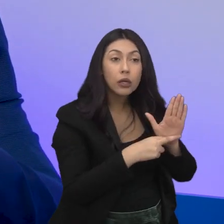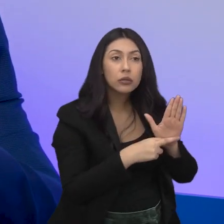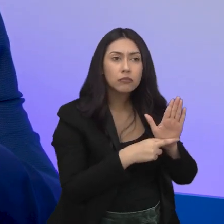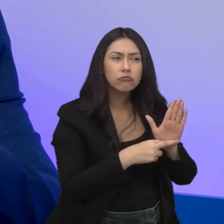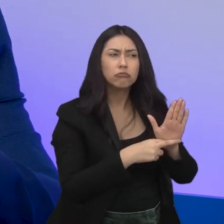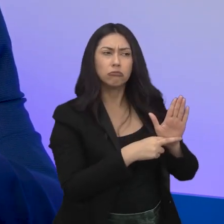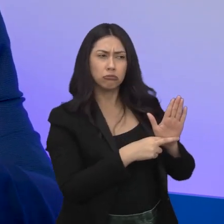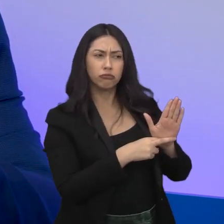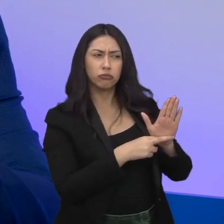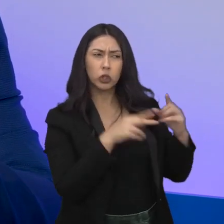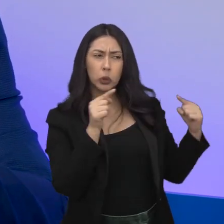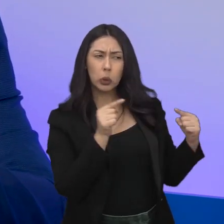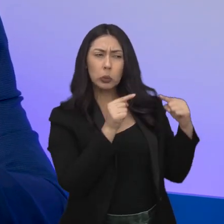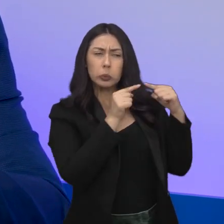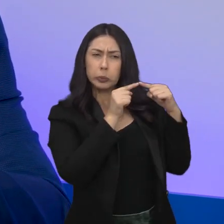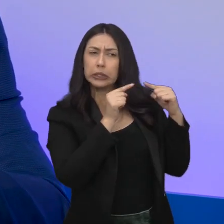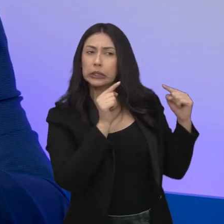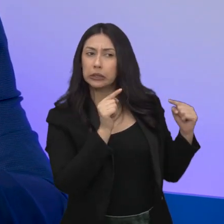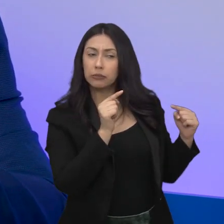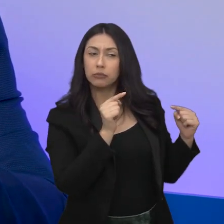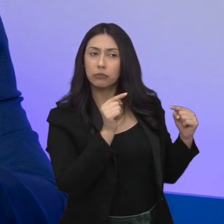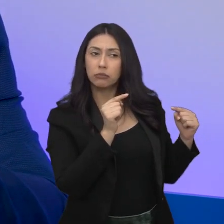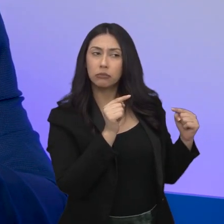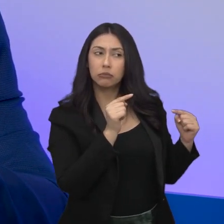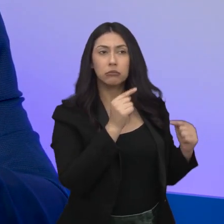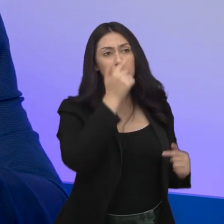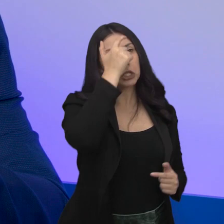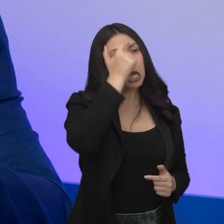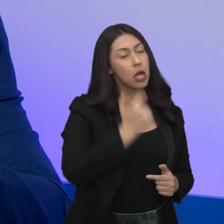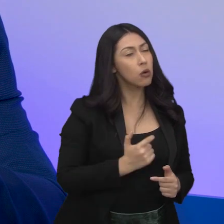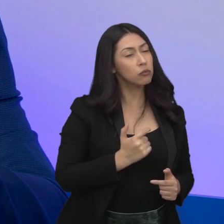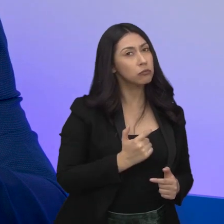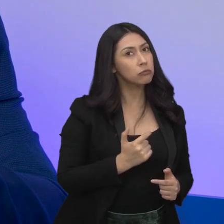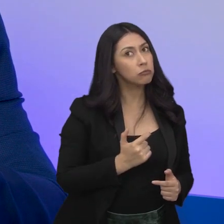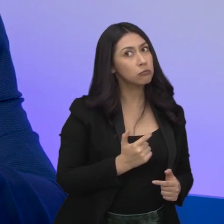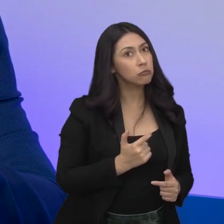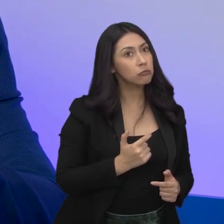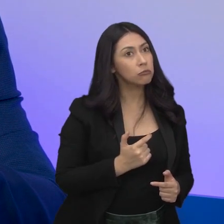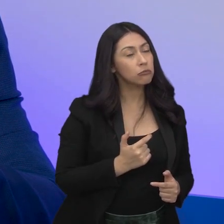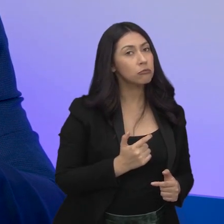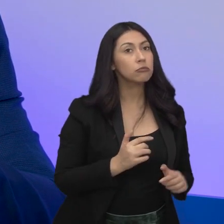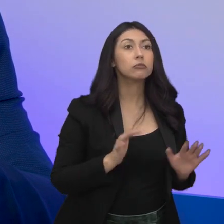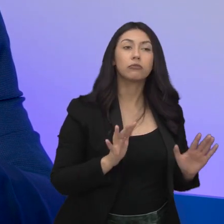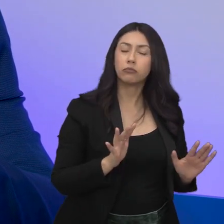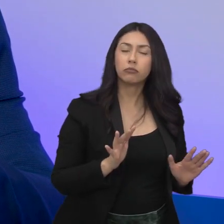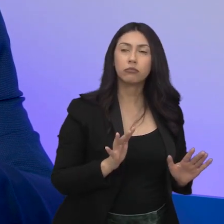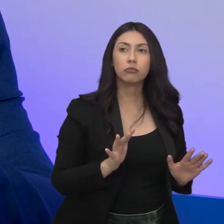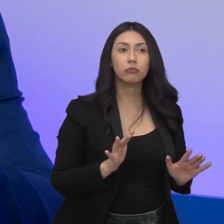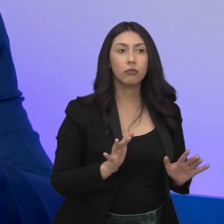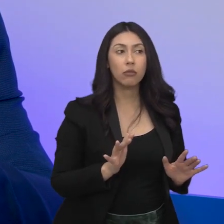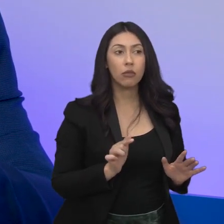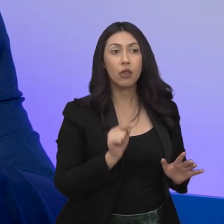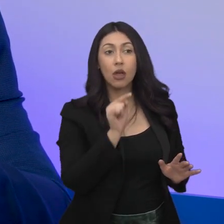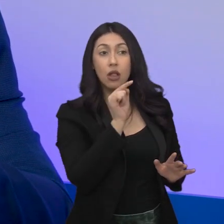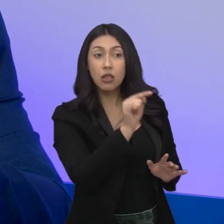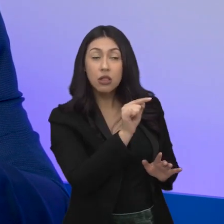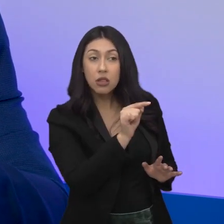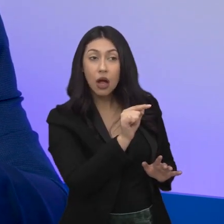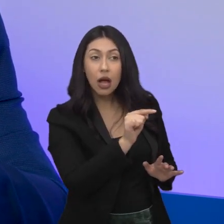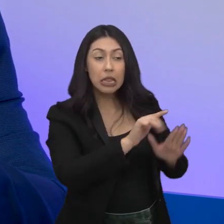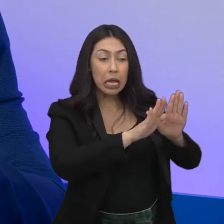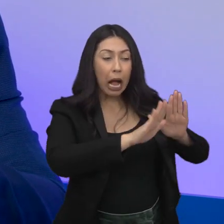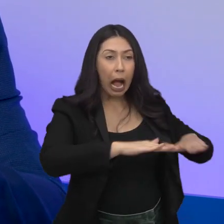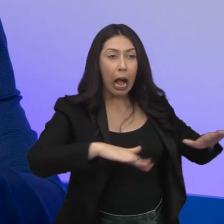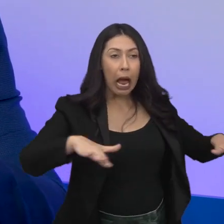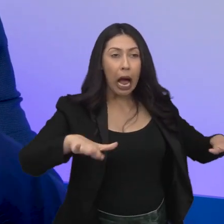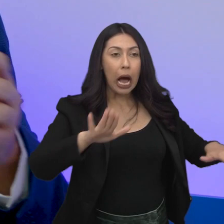que está dentro do meu perfil como pessoa? Eu que sou, por exemplo, será que ali tem um fluxo